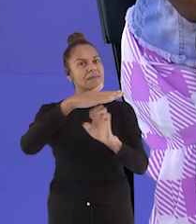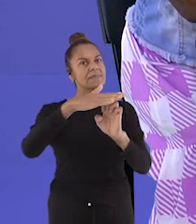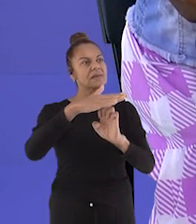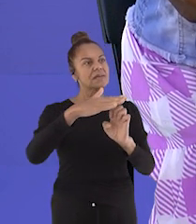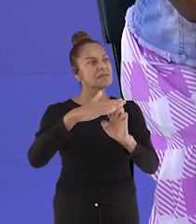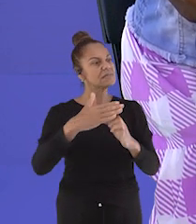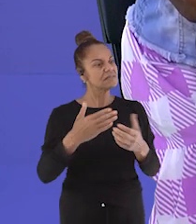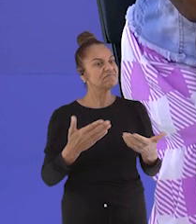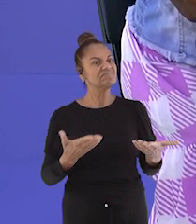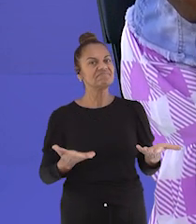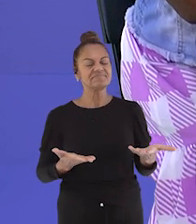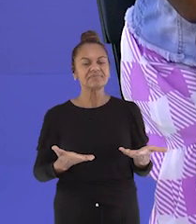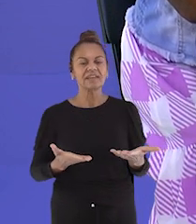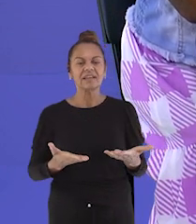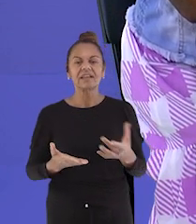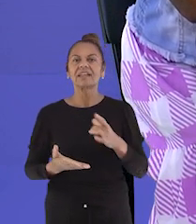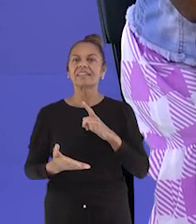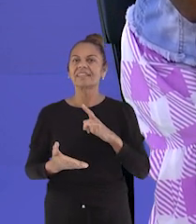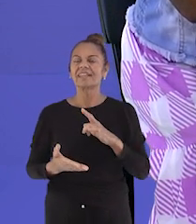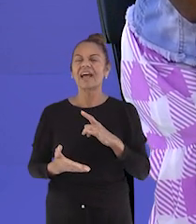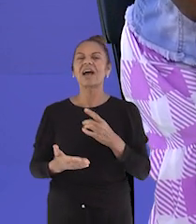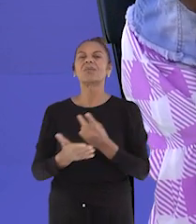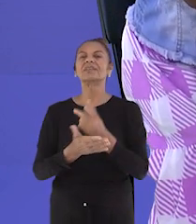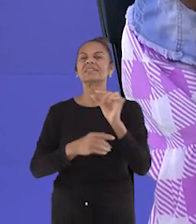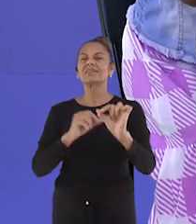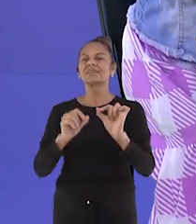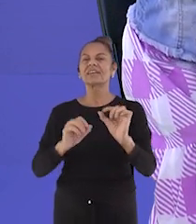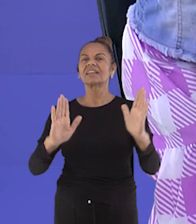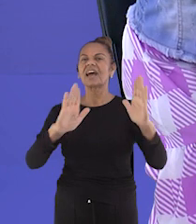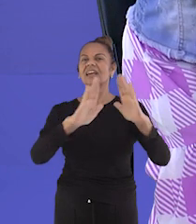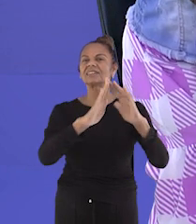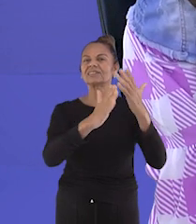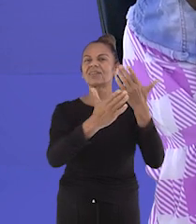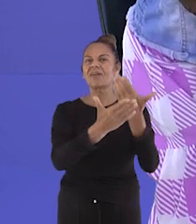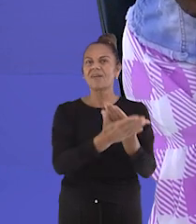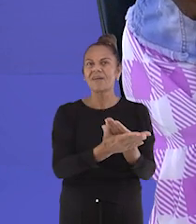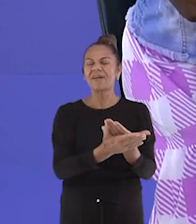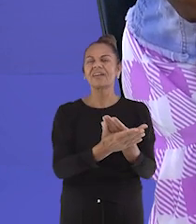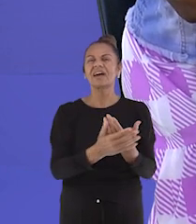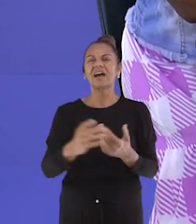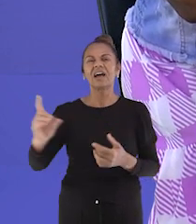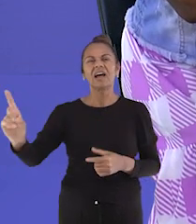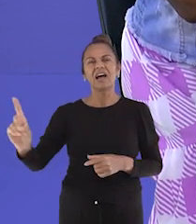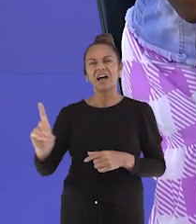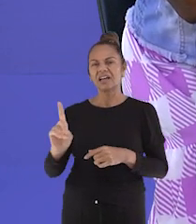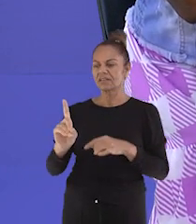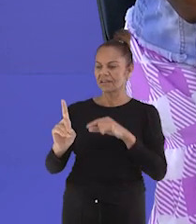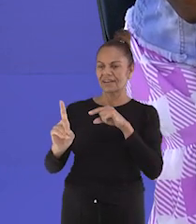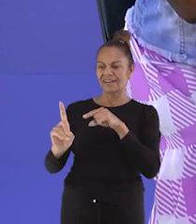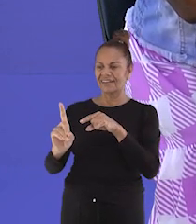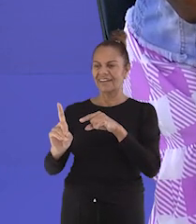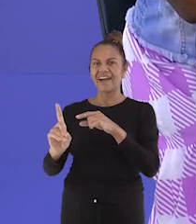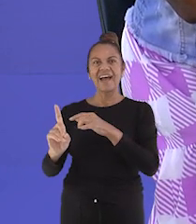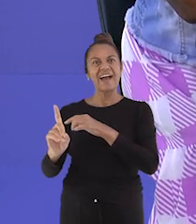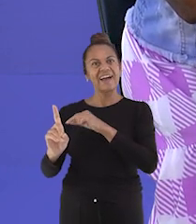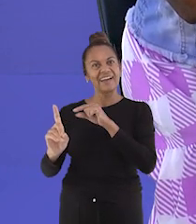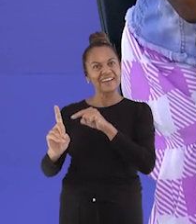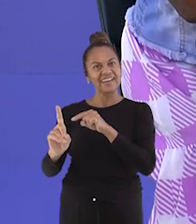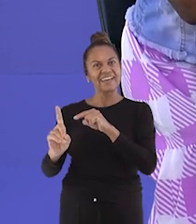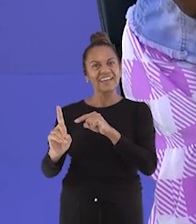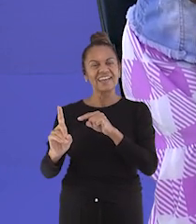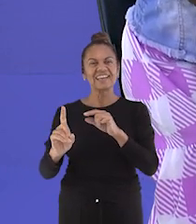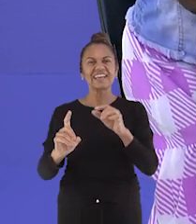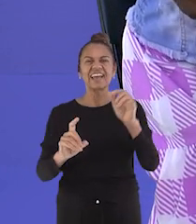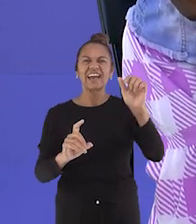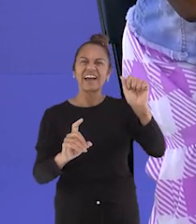empresas. Olha! E quando eu estava gestora, teve um que foi fazer o serviço para a minha escola de ar, né? Ele trabalhava com ar.